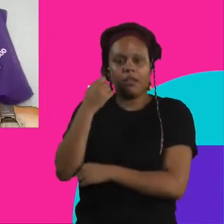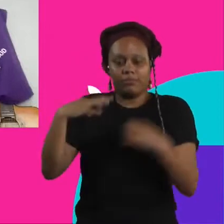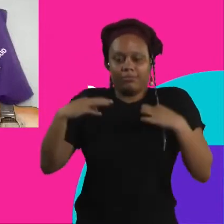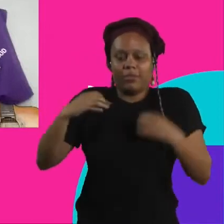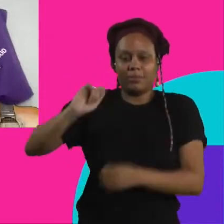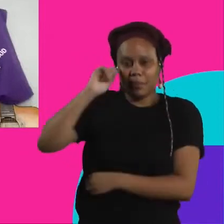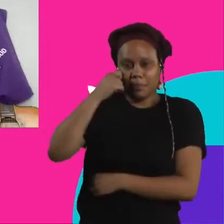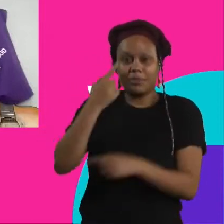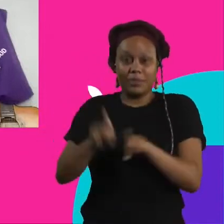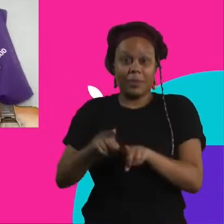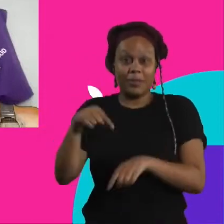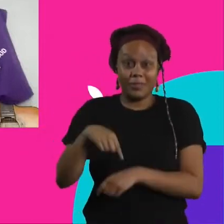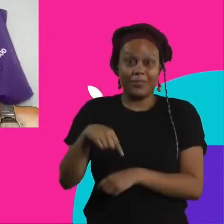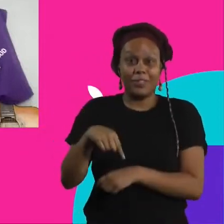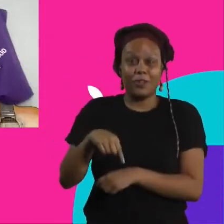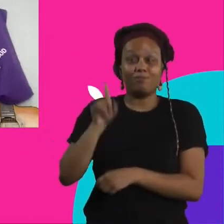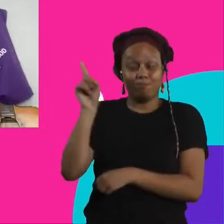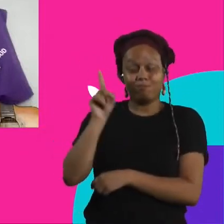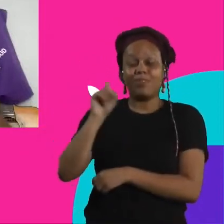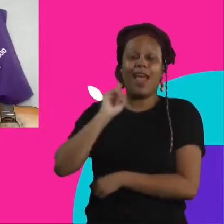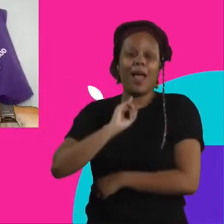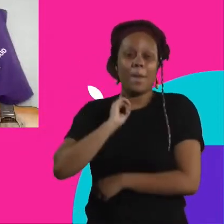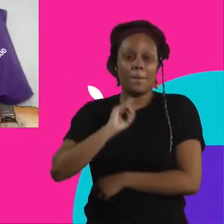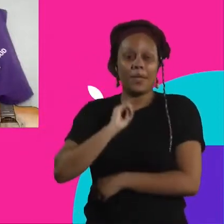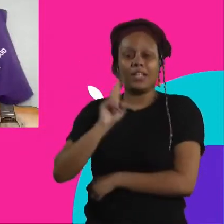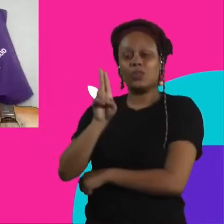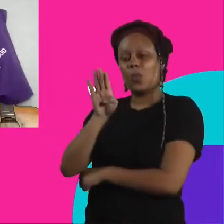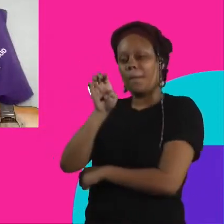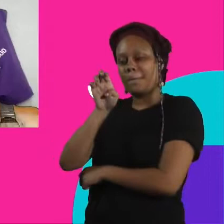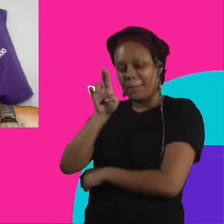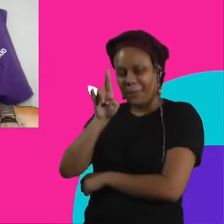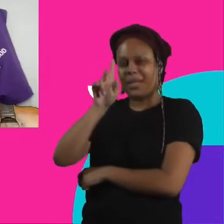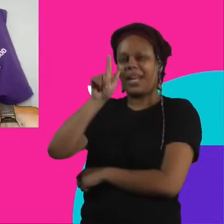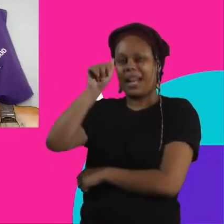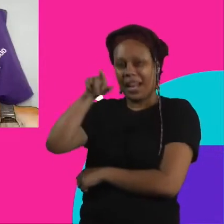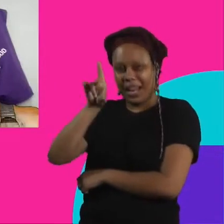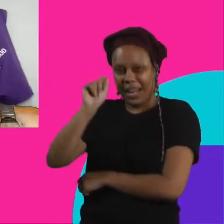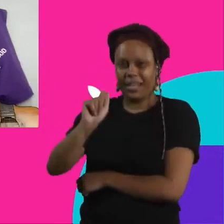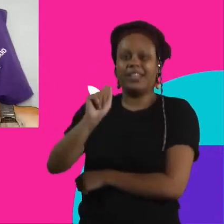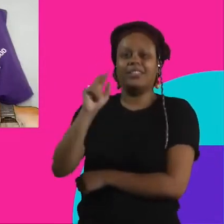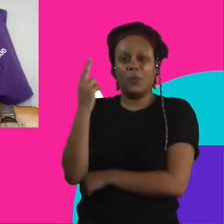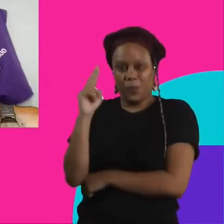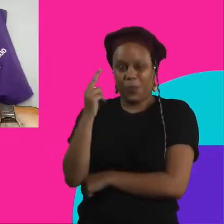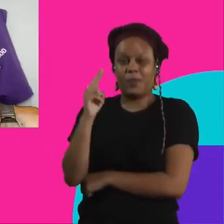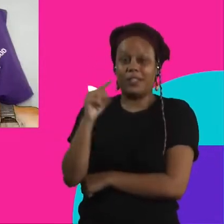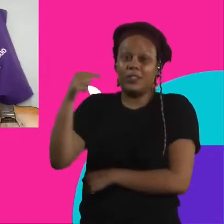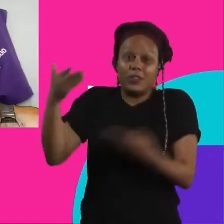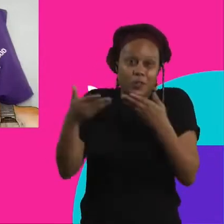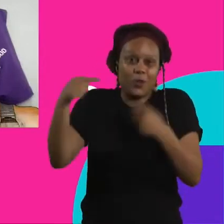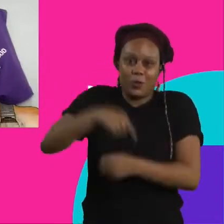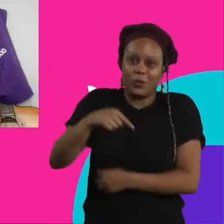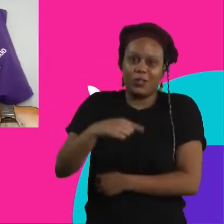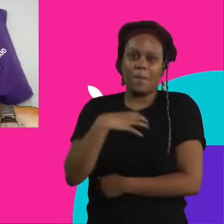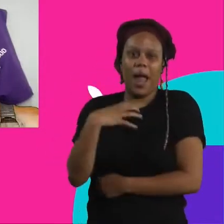quarto de hotel. Eu sou mineiro de Uberlândia, mas hoje estou em Salvador, Bahia. Então, olha o potencial da tecnologia,